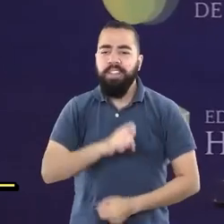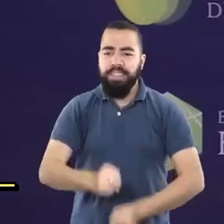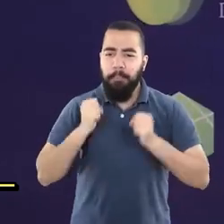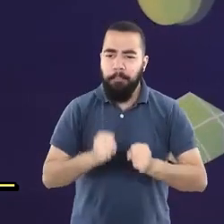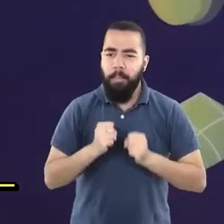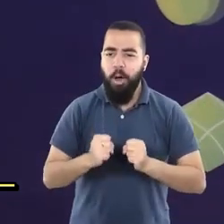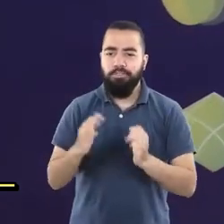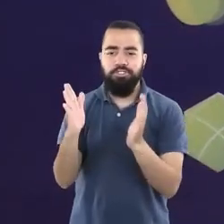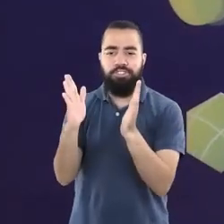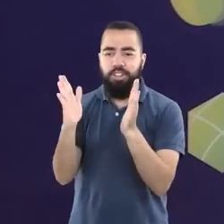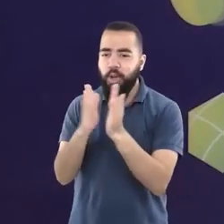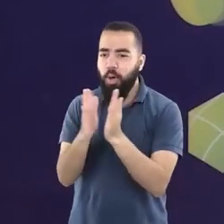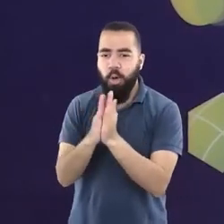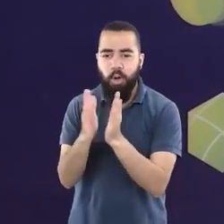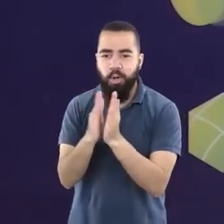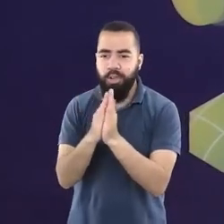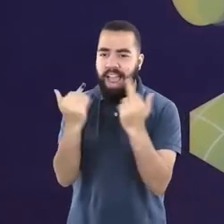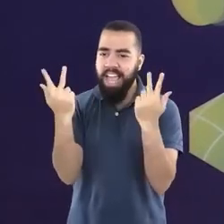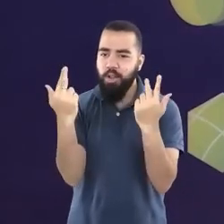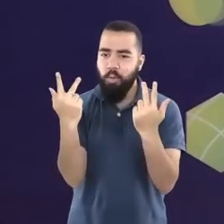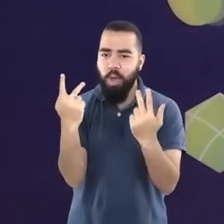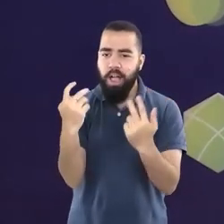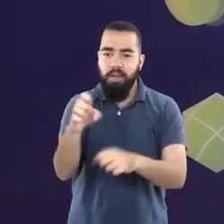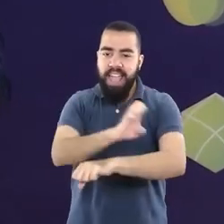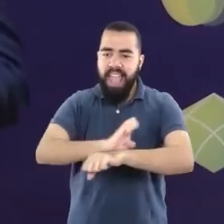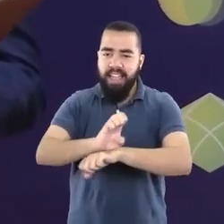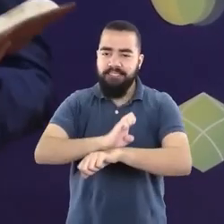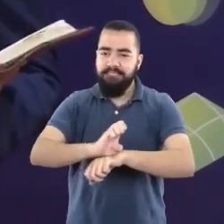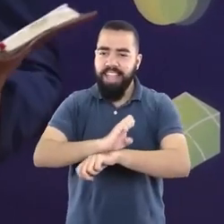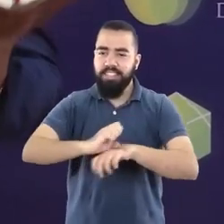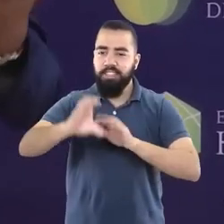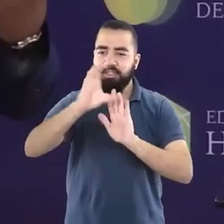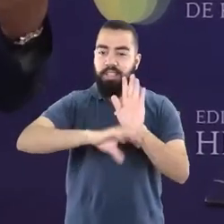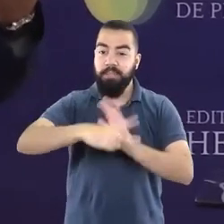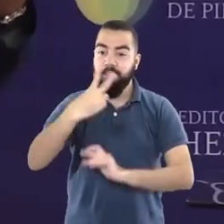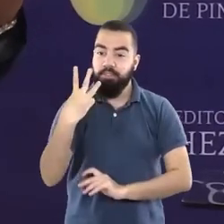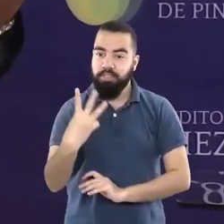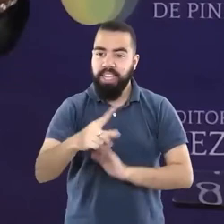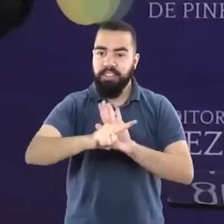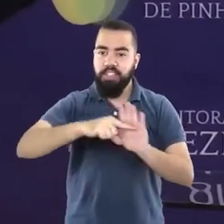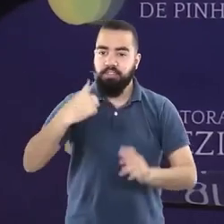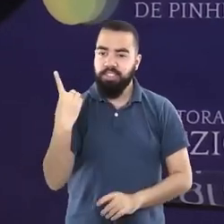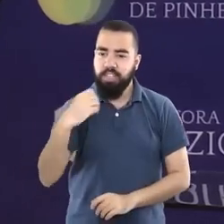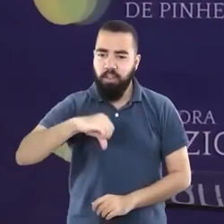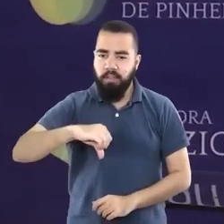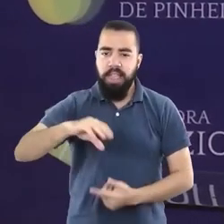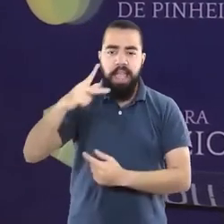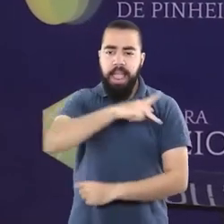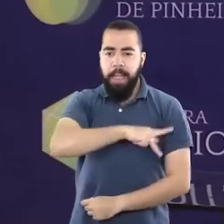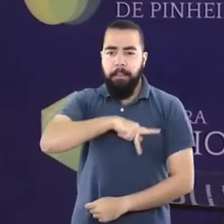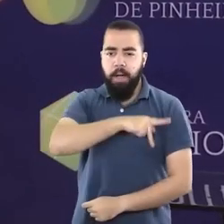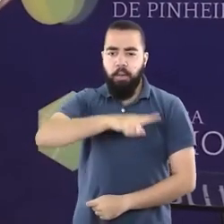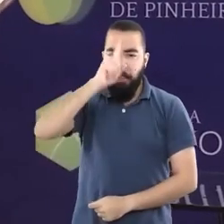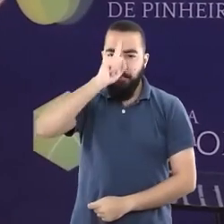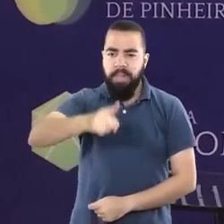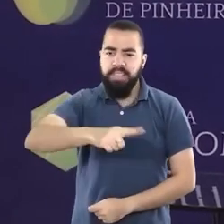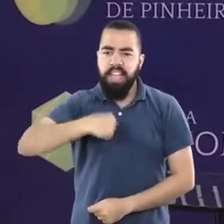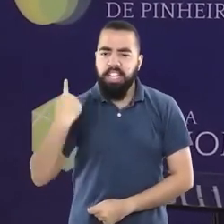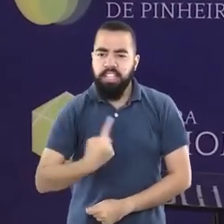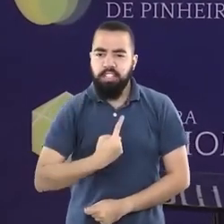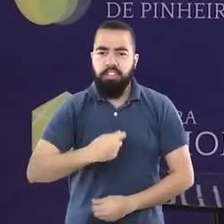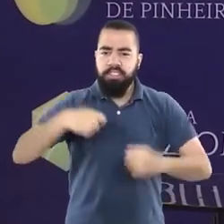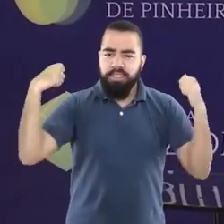oração da Bíblia para mim é Efésios 3,19. E lá o apóstolo Paulo está orando e pedindo para que você e eu sejamos tomados